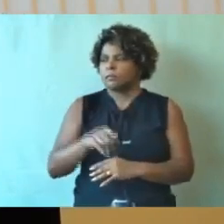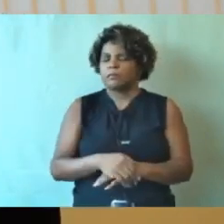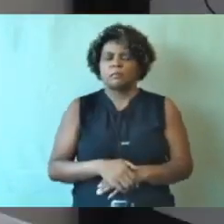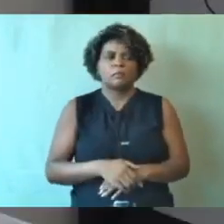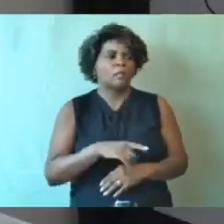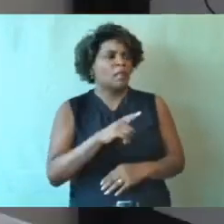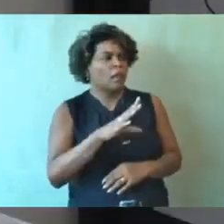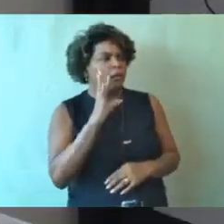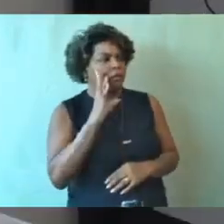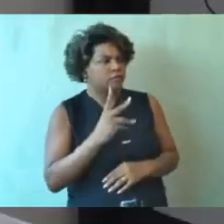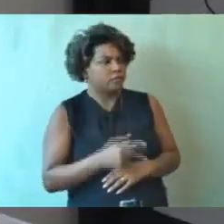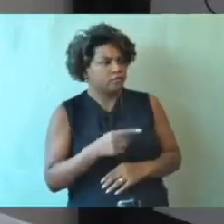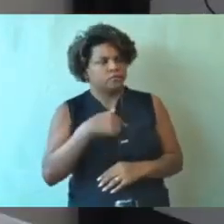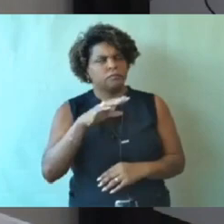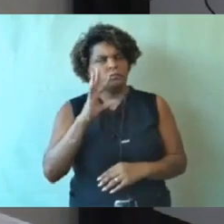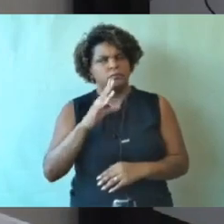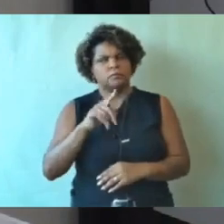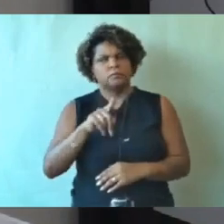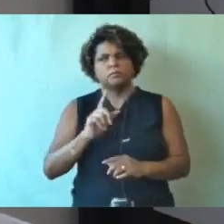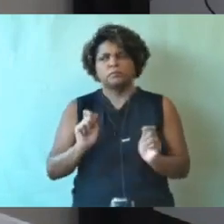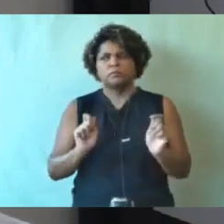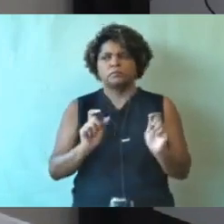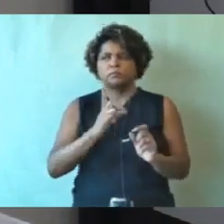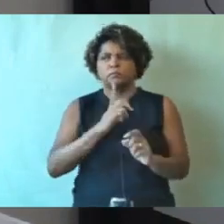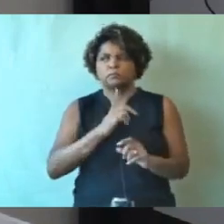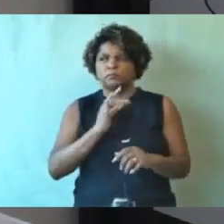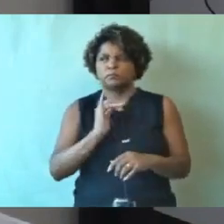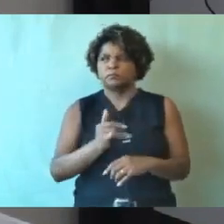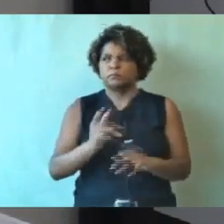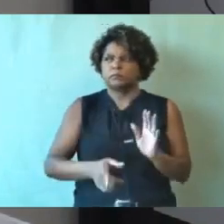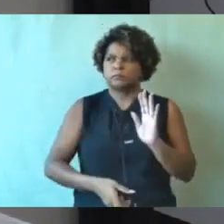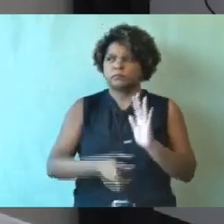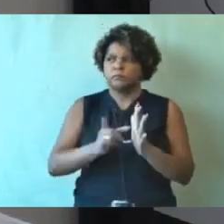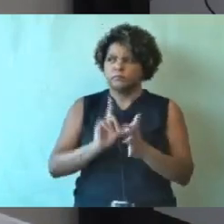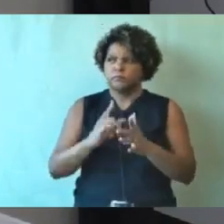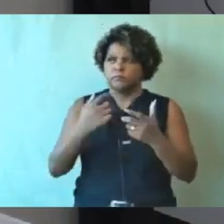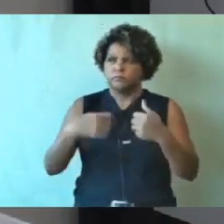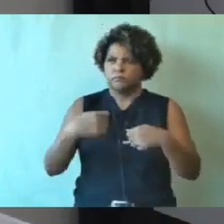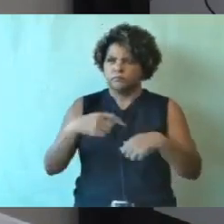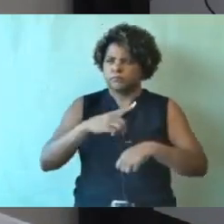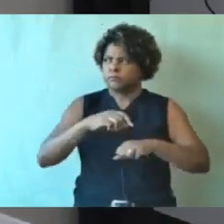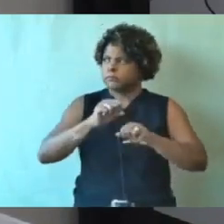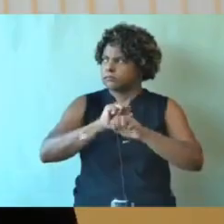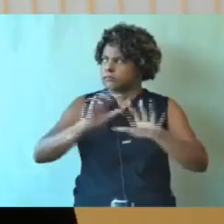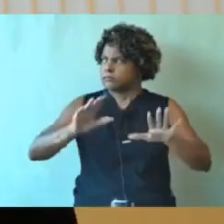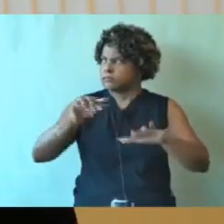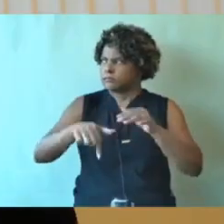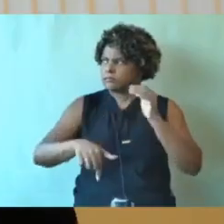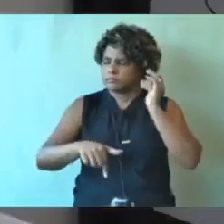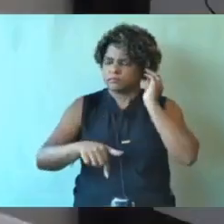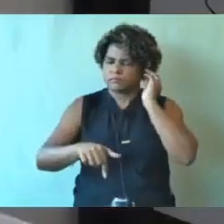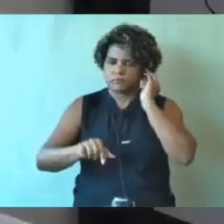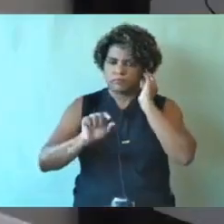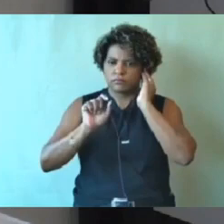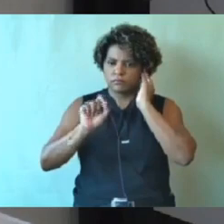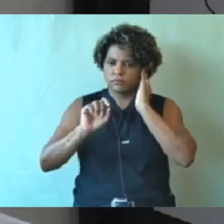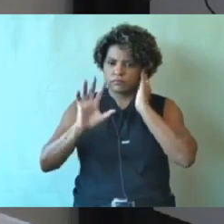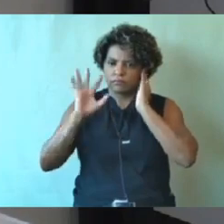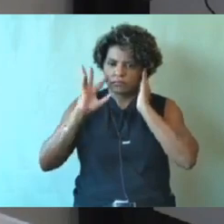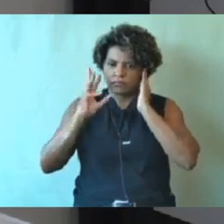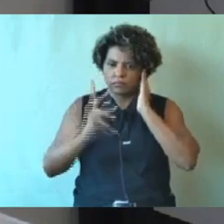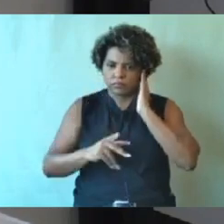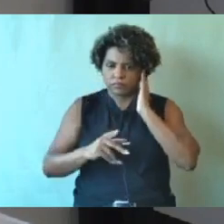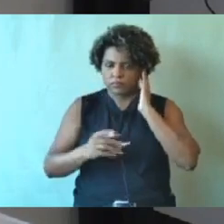apesar de que eu acho que o senhor tinha feito um comentário antes, só para deixar bem frisado, quem decide quanto exatamente